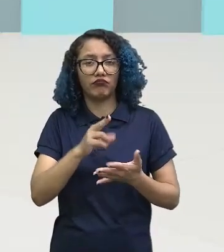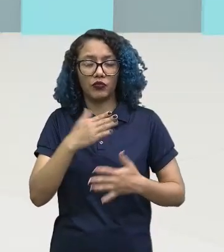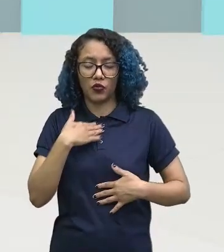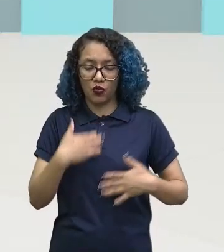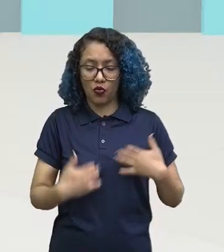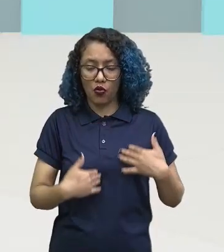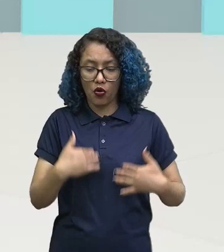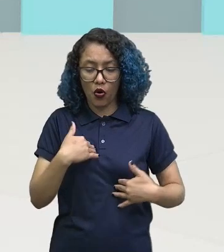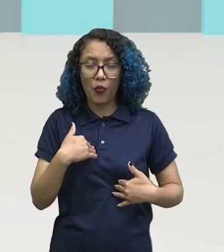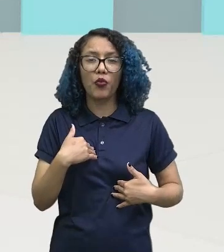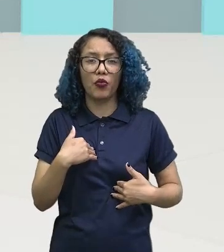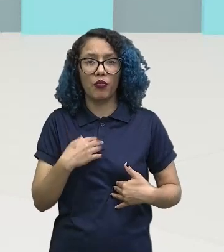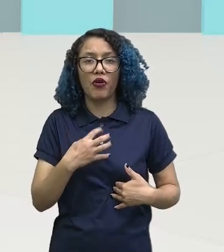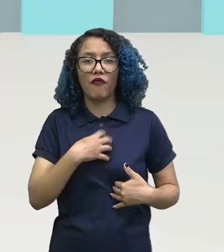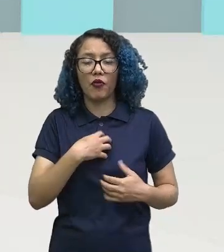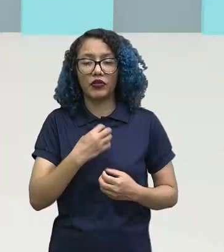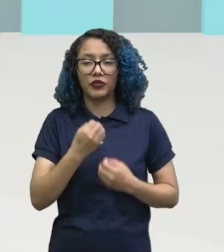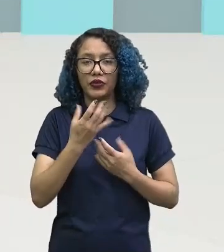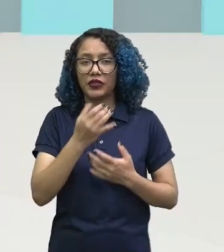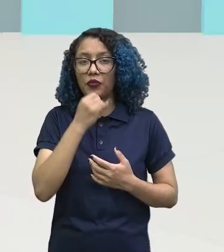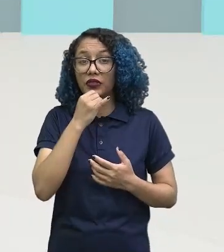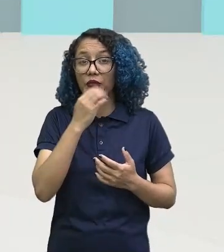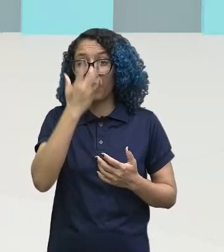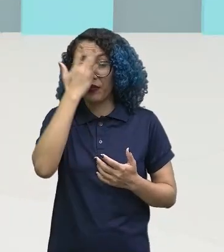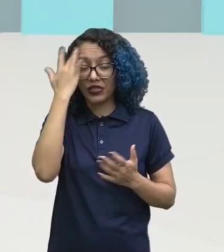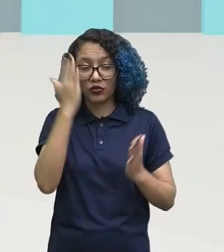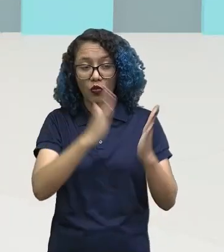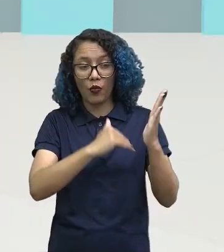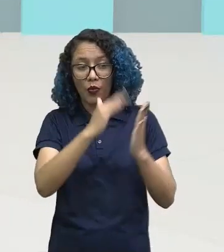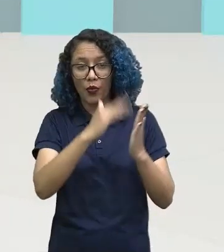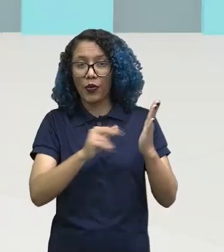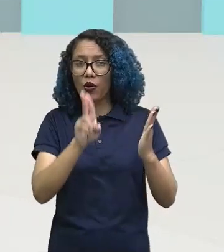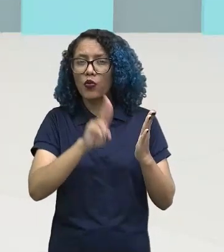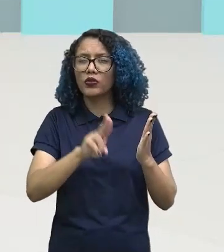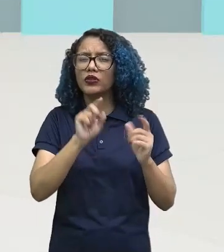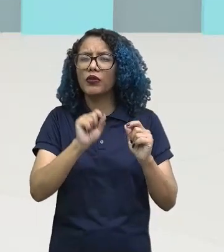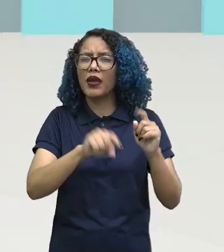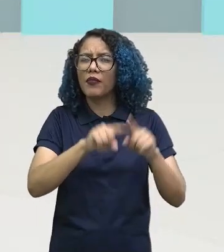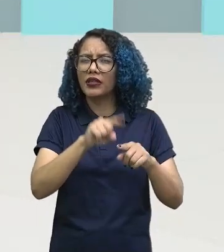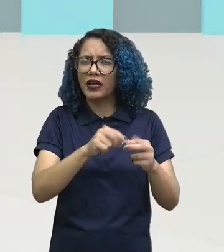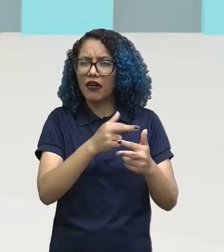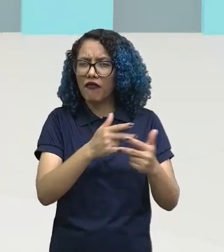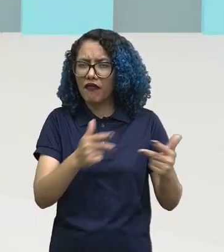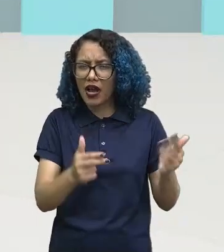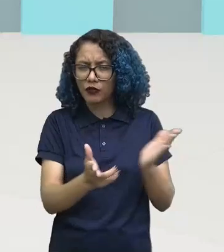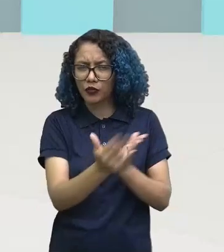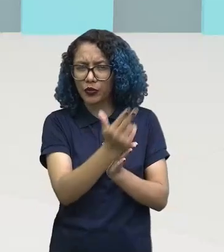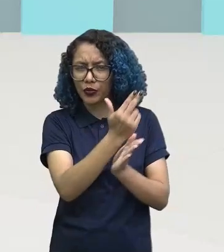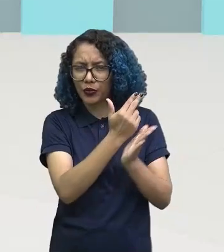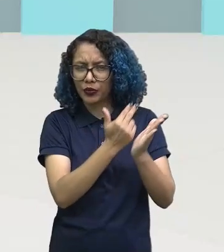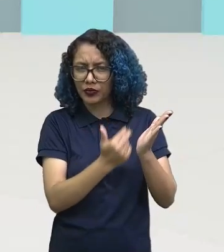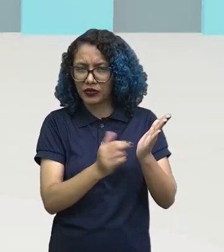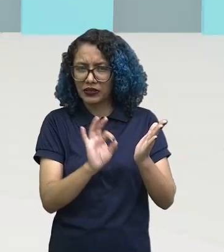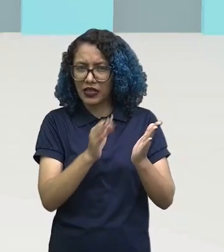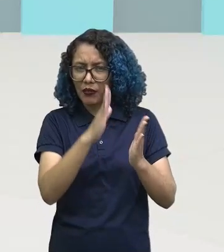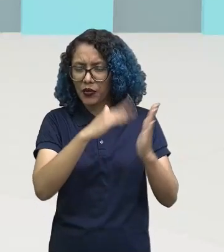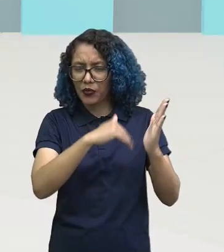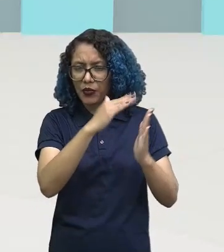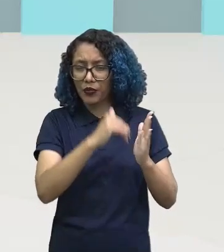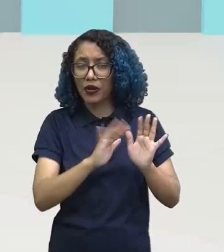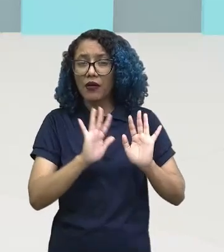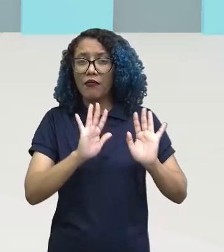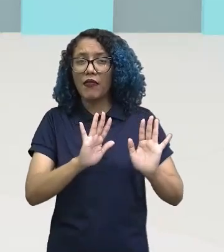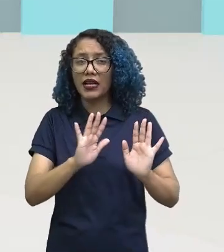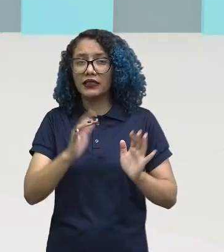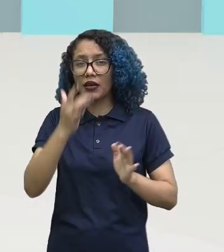como o pintor utiliza pincéis e telas para criar seus quadros, o bailarino serve-se do